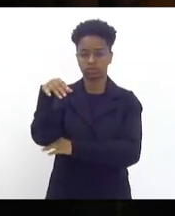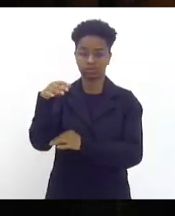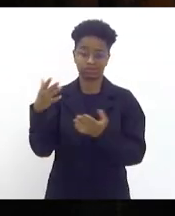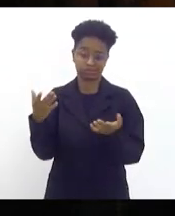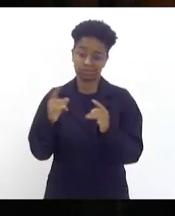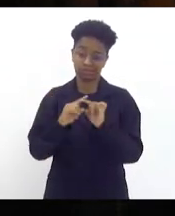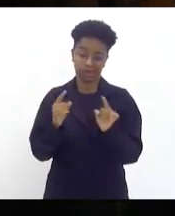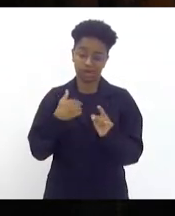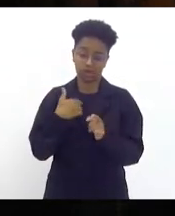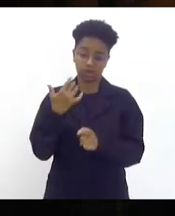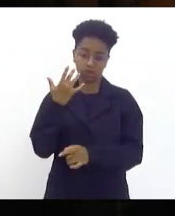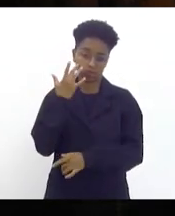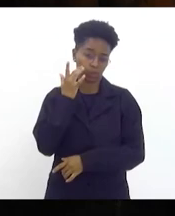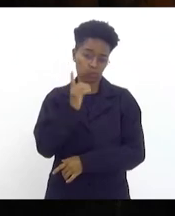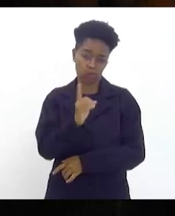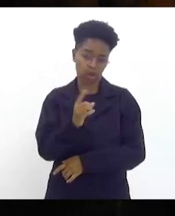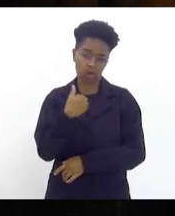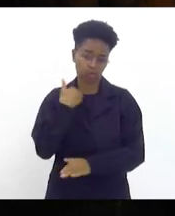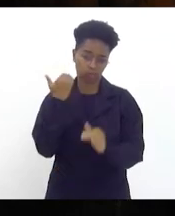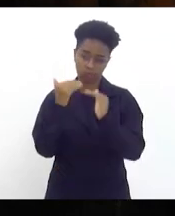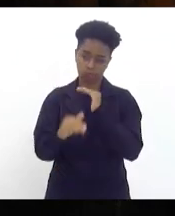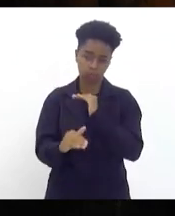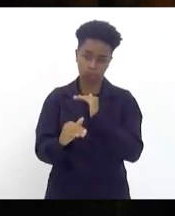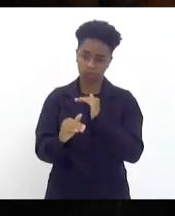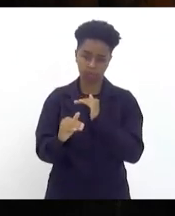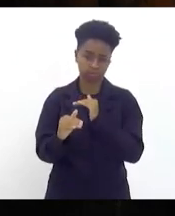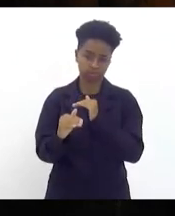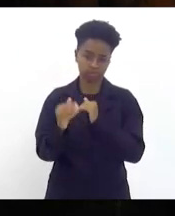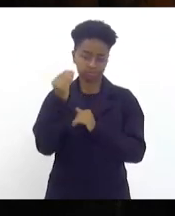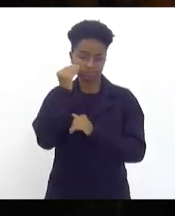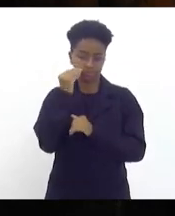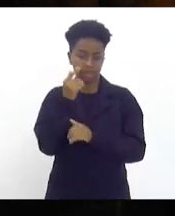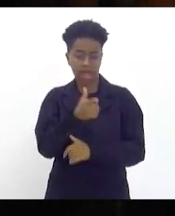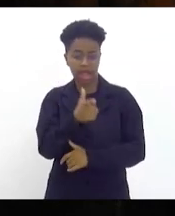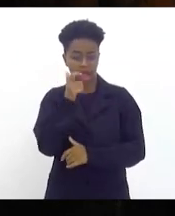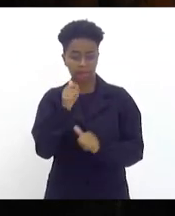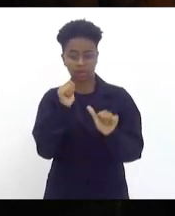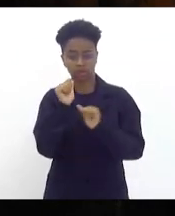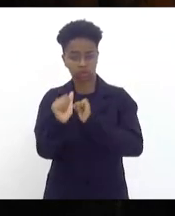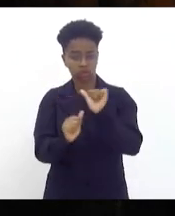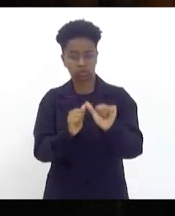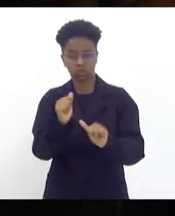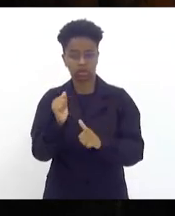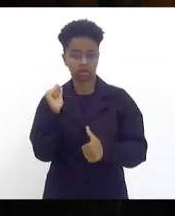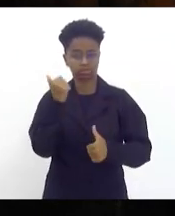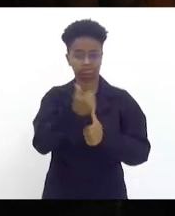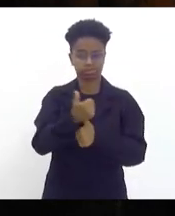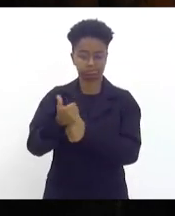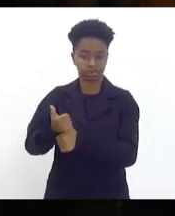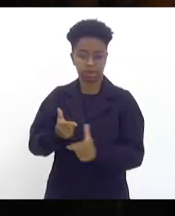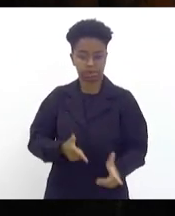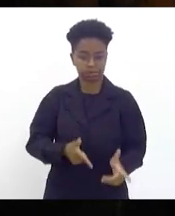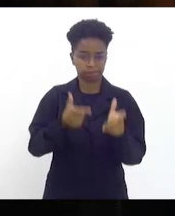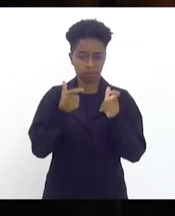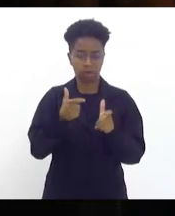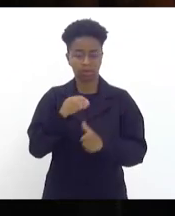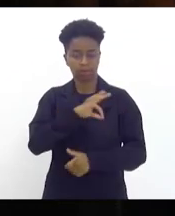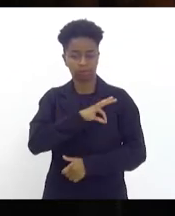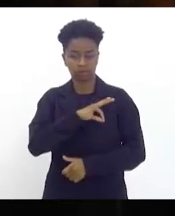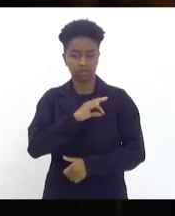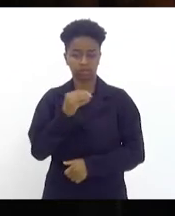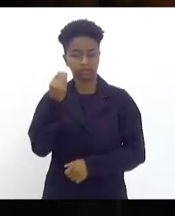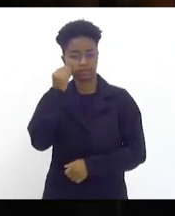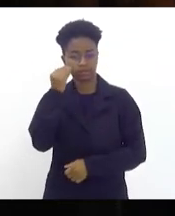não me vejo pensando na hipótese de trocar as pistolas as carabinas os fuzis das polícias por